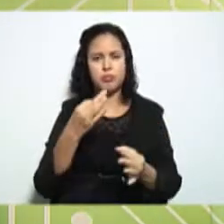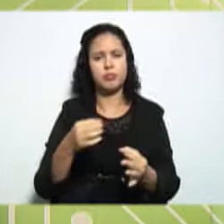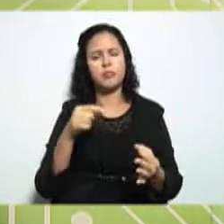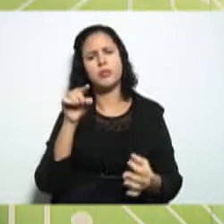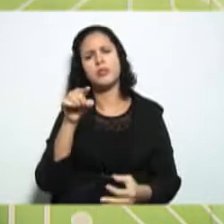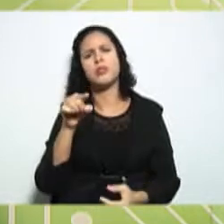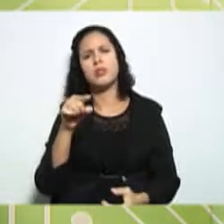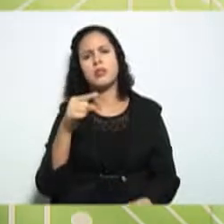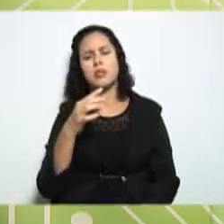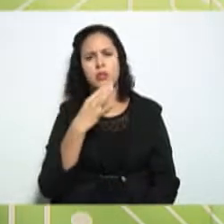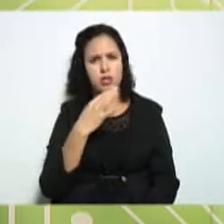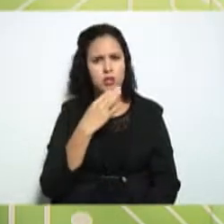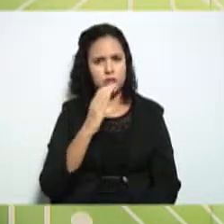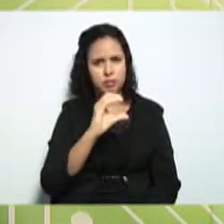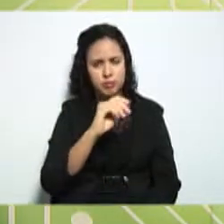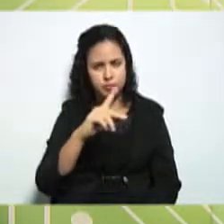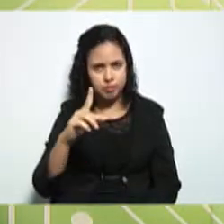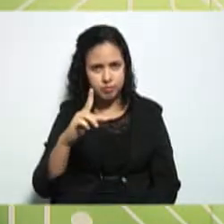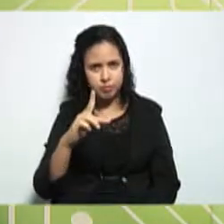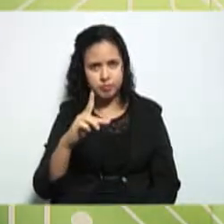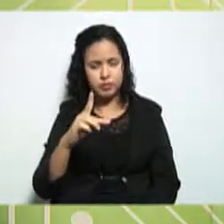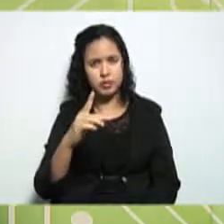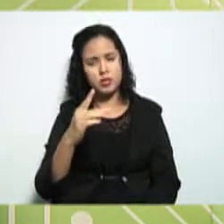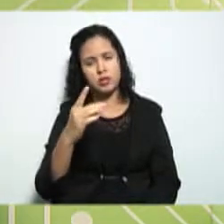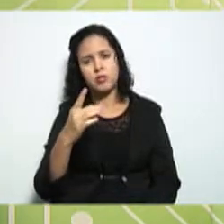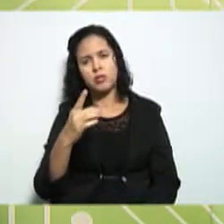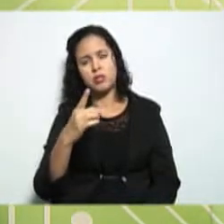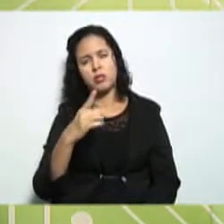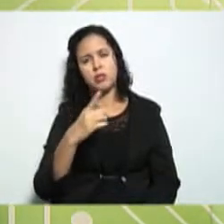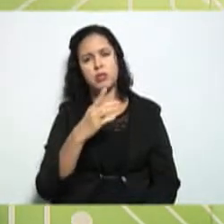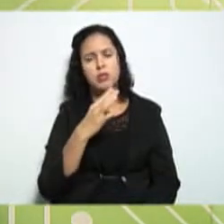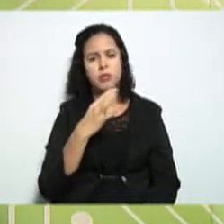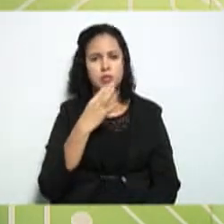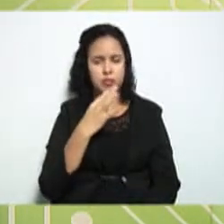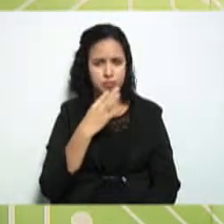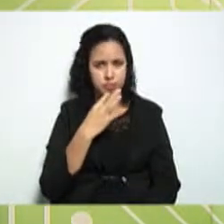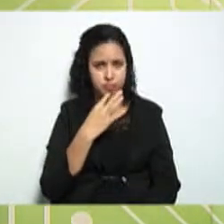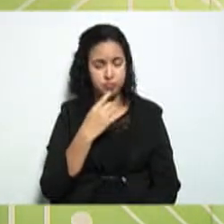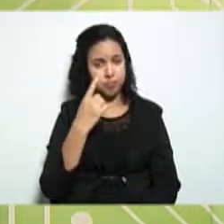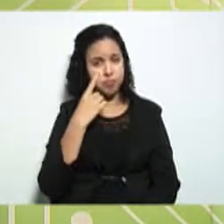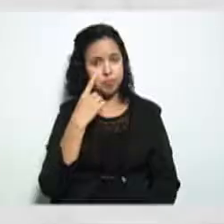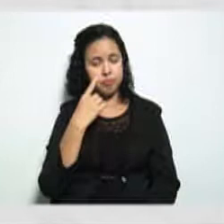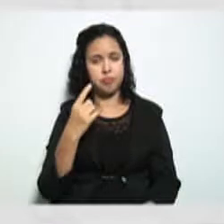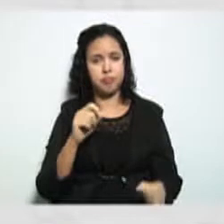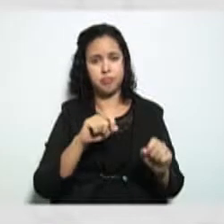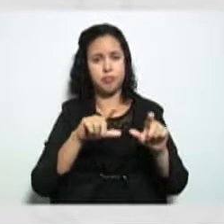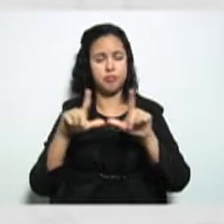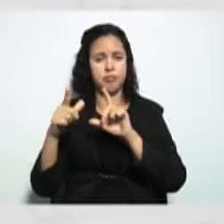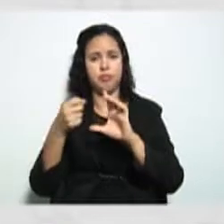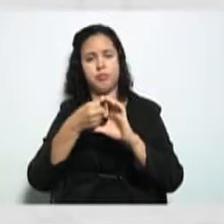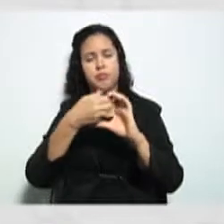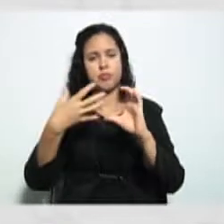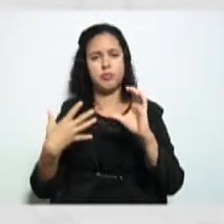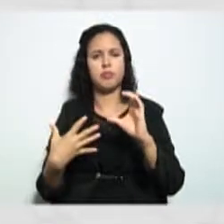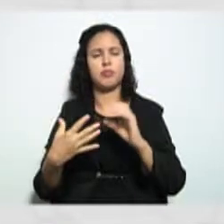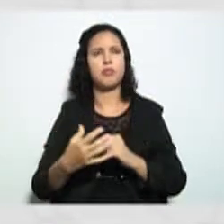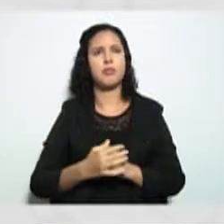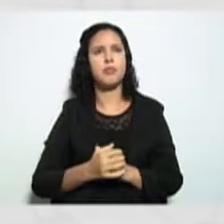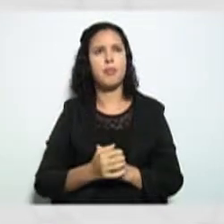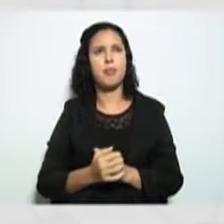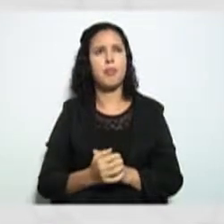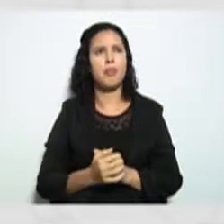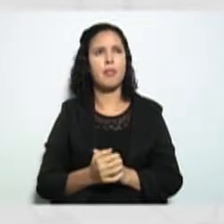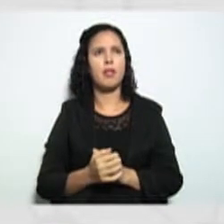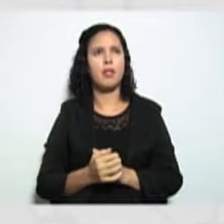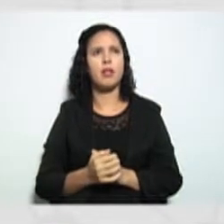conhece e principalmente se você conhece alguma cooperativa agropecuária. Vamos começar nos slides algumas características. A gente vai ver que o cooperativismo